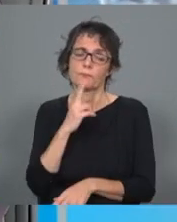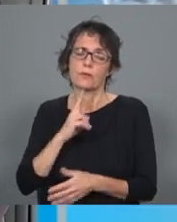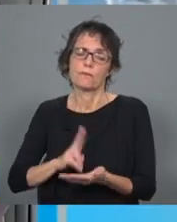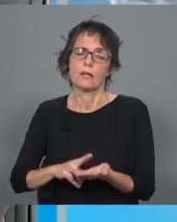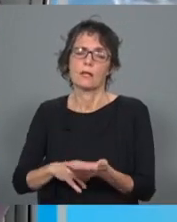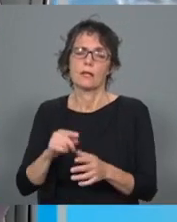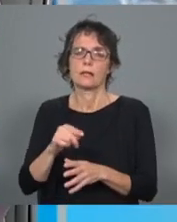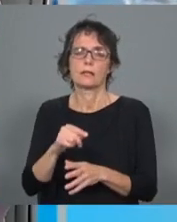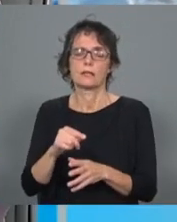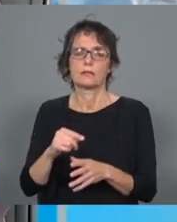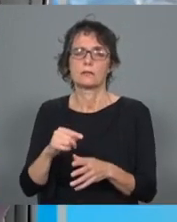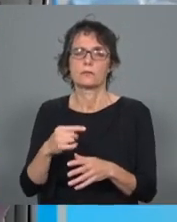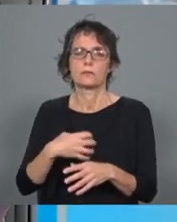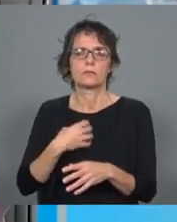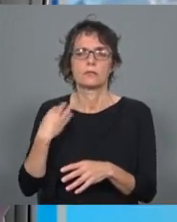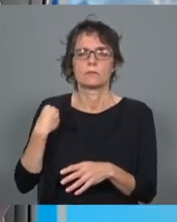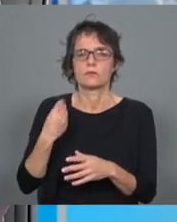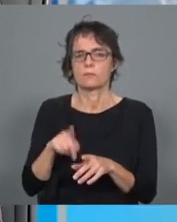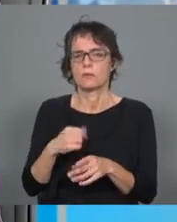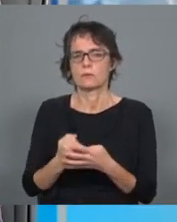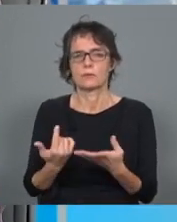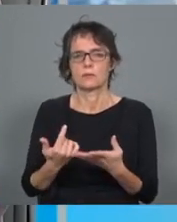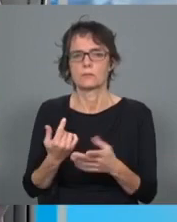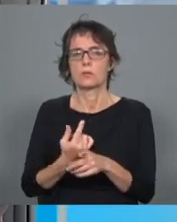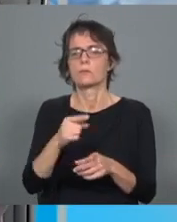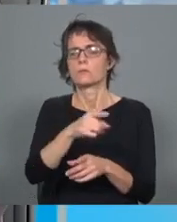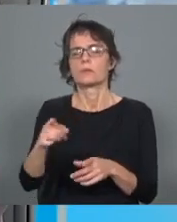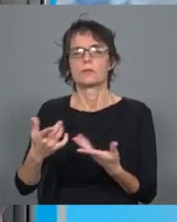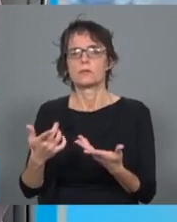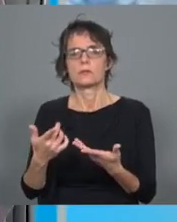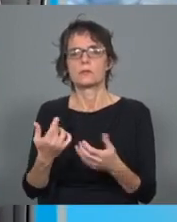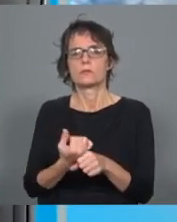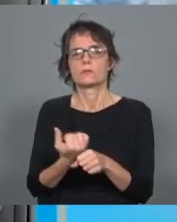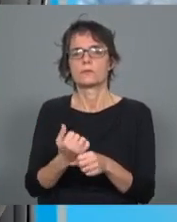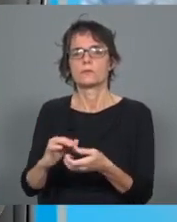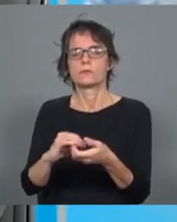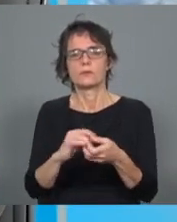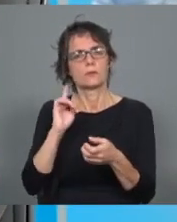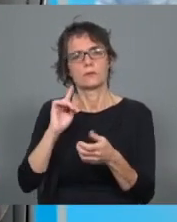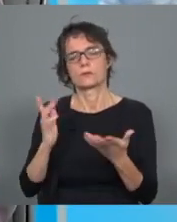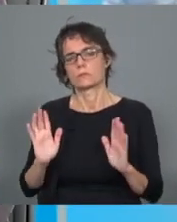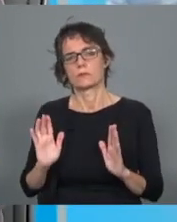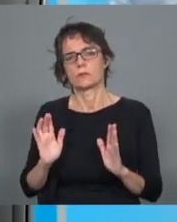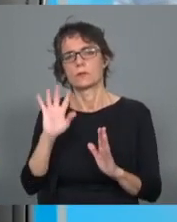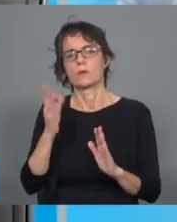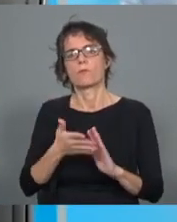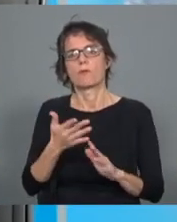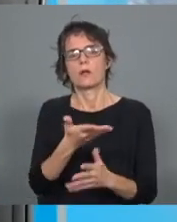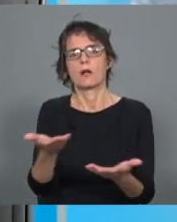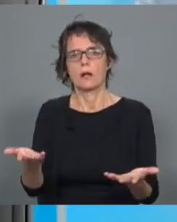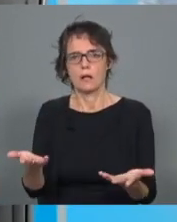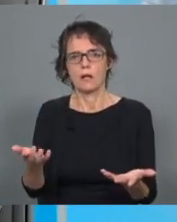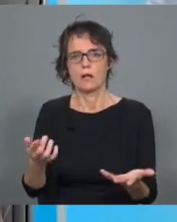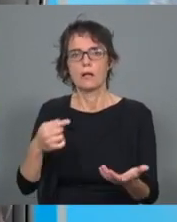e claramente nas situações de emergência é o setor solidário que tem que avançar primeiro. O Estado tem um peso diferente e quando consegue tomar